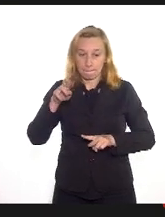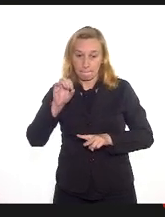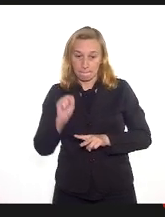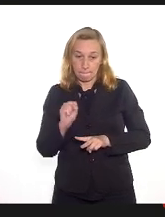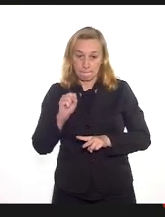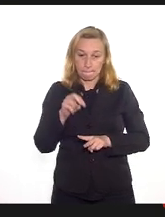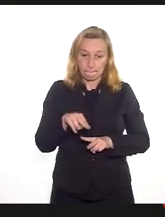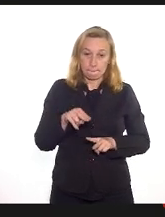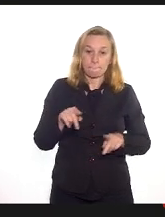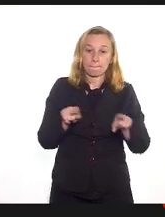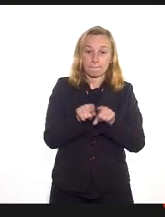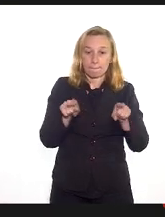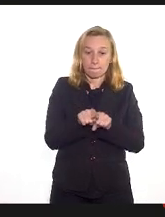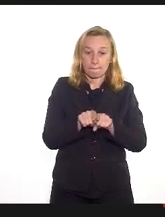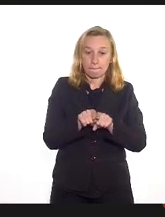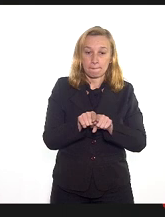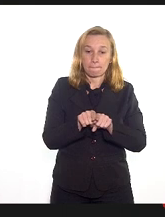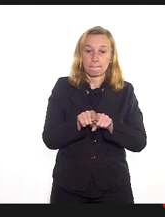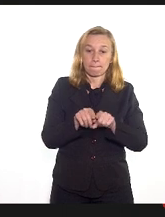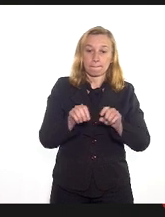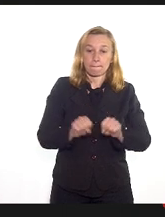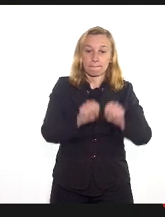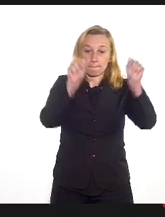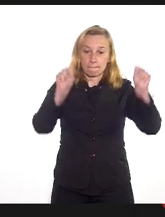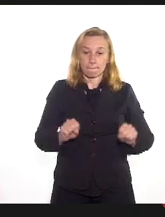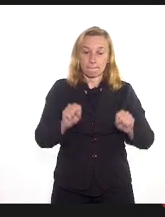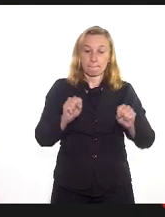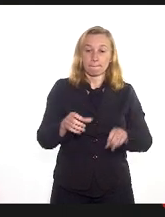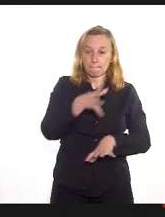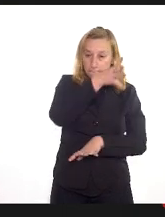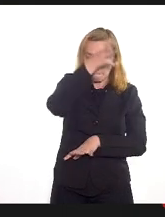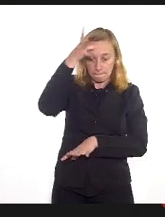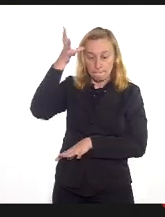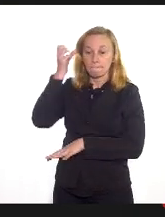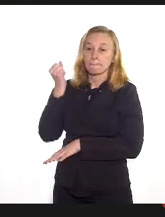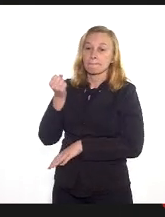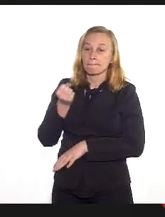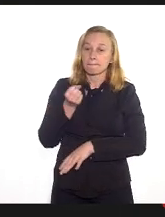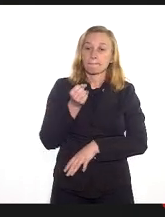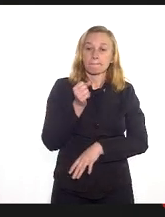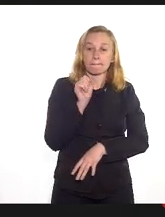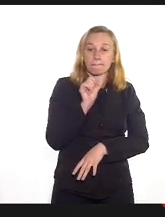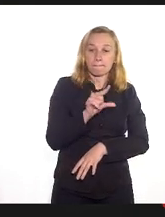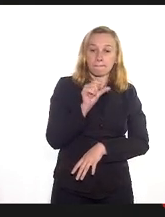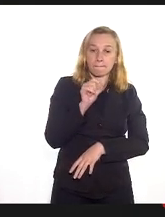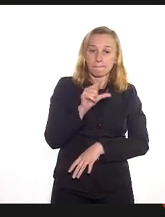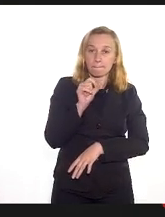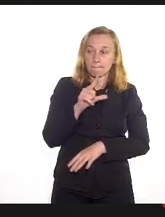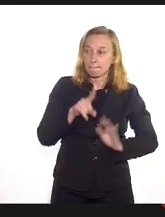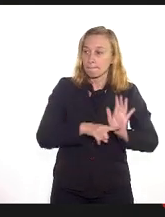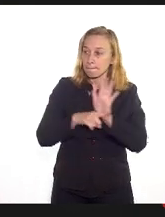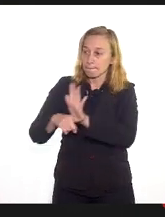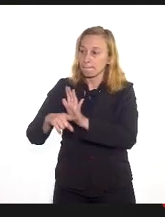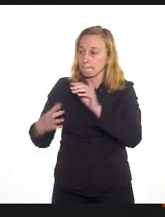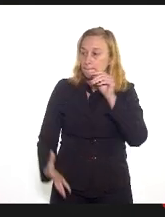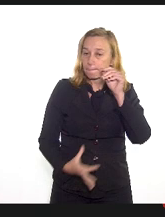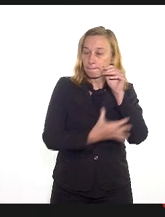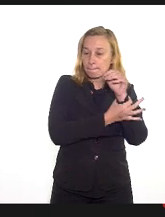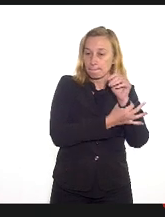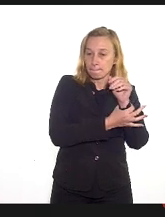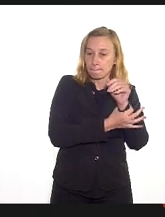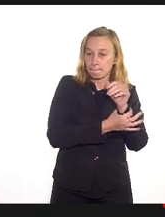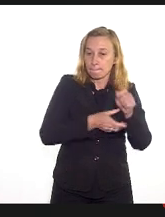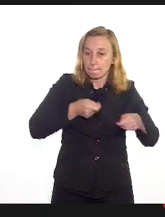visão do sistema de gerenciamento da Amazônia Azul, que é o sistema de sistemas que vai garantir a segurança e